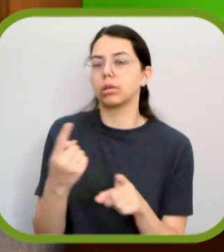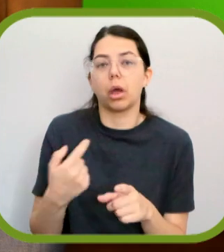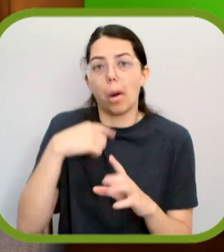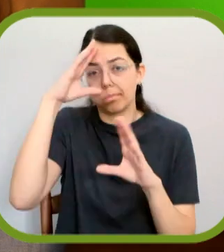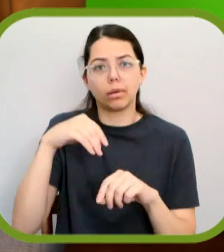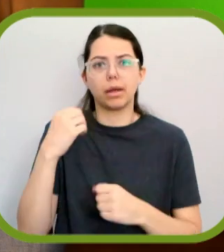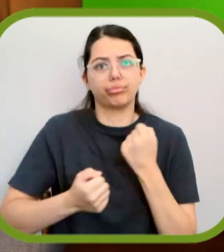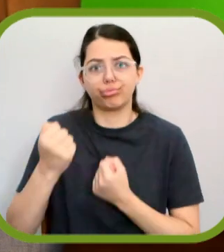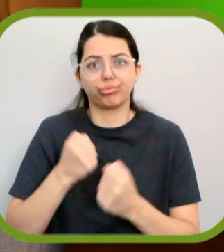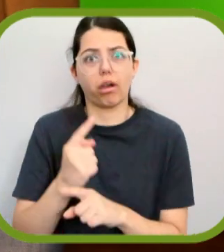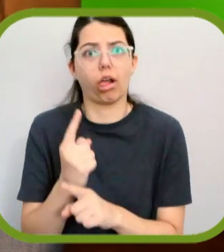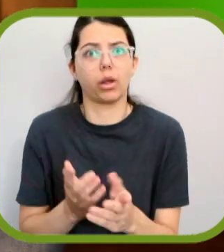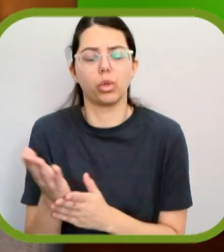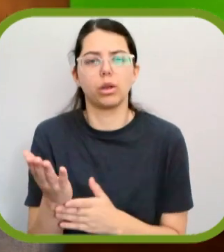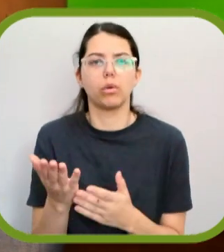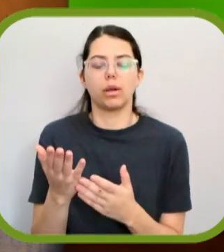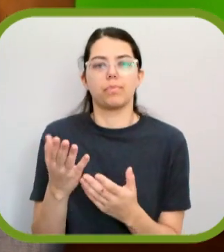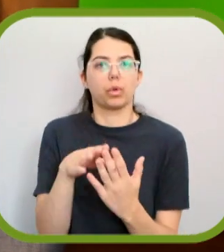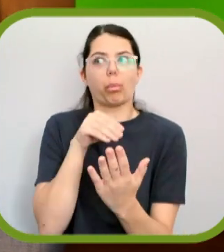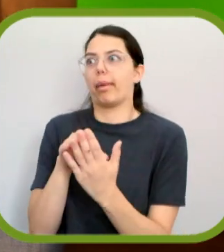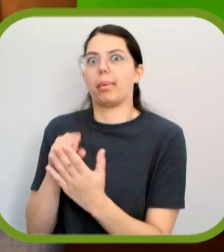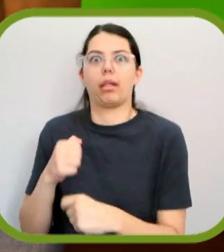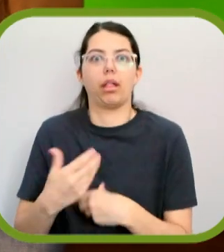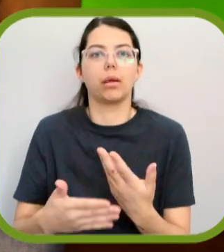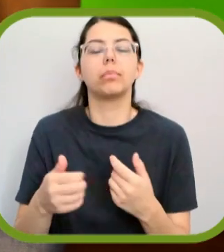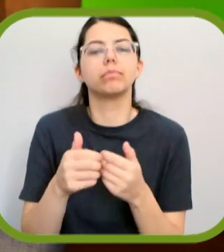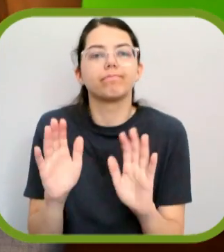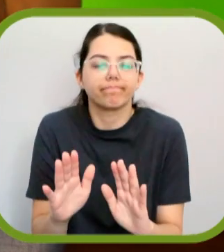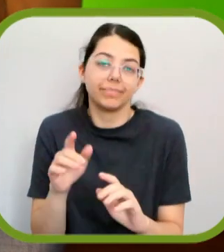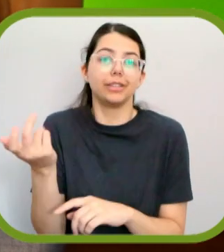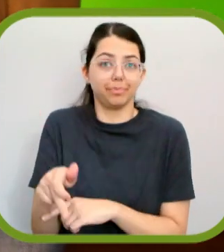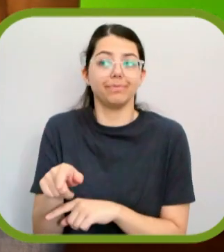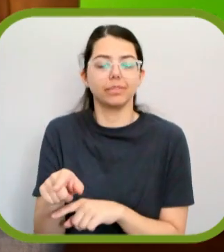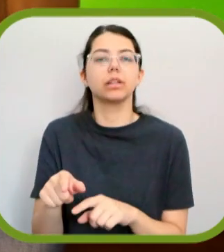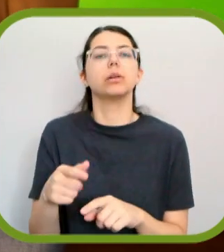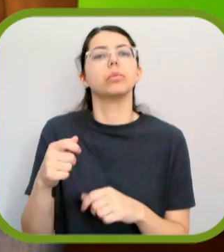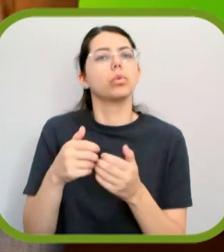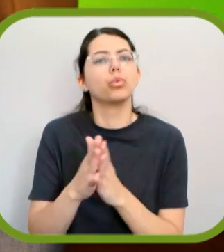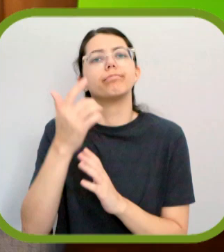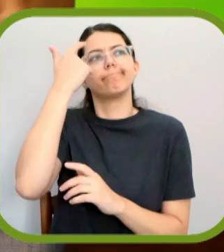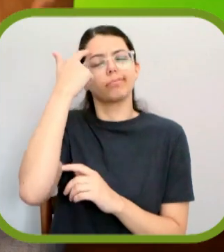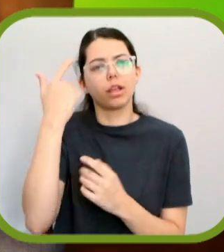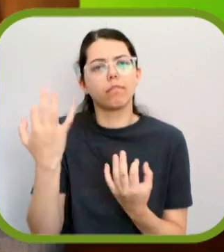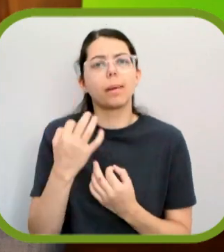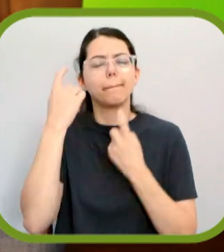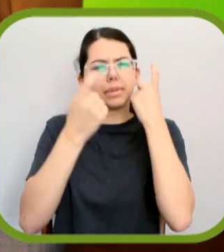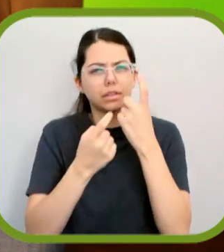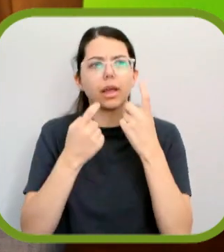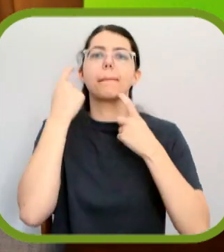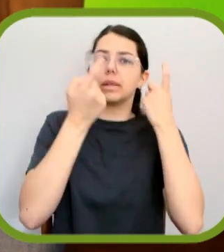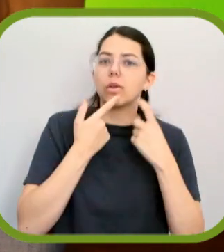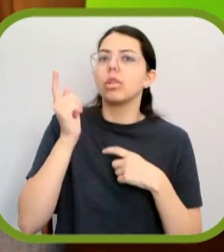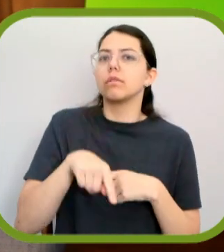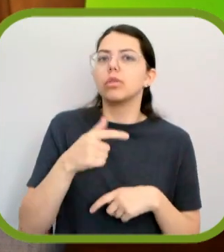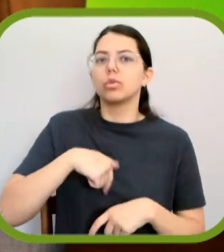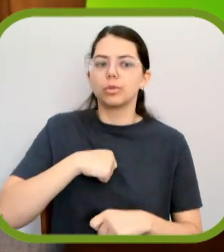tipo, porquê? É só porque seguimos uns aos outros. Mas eu acho que somos todos conscientes e conseguimos todos pensar e repensar no